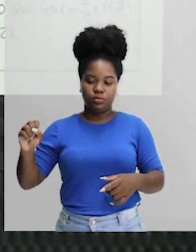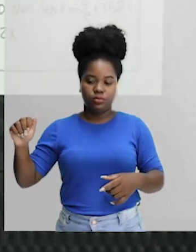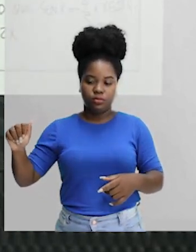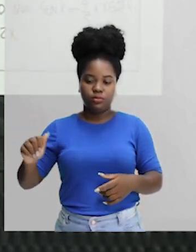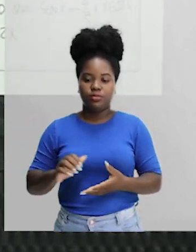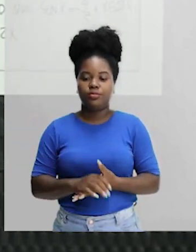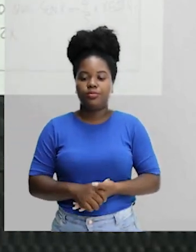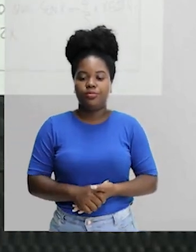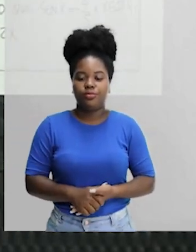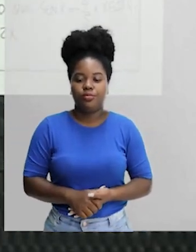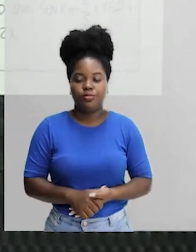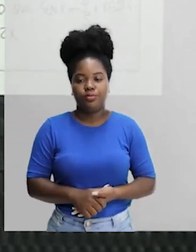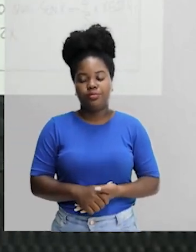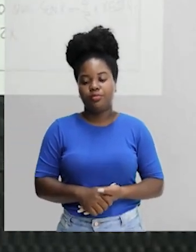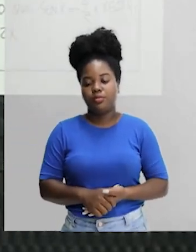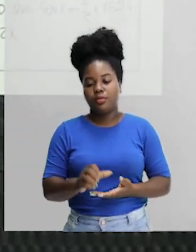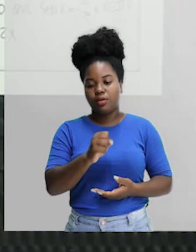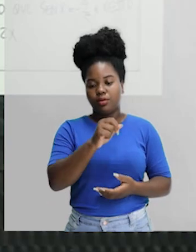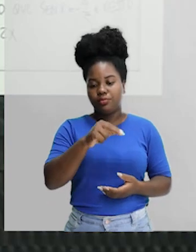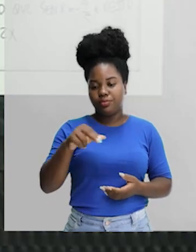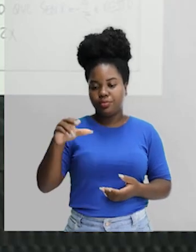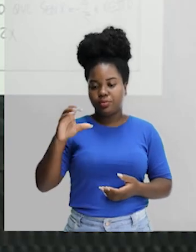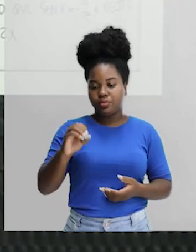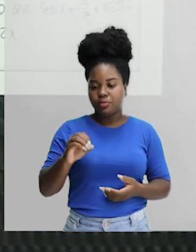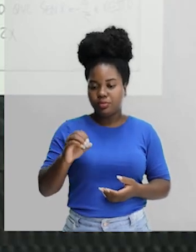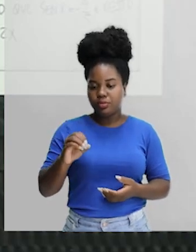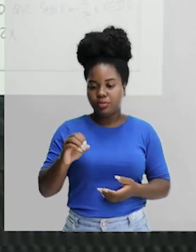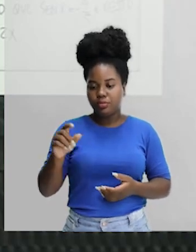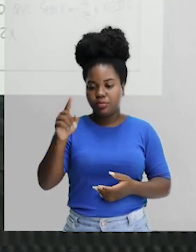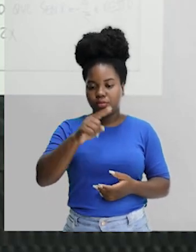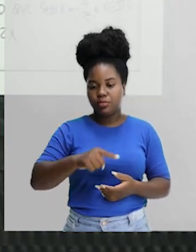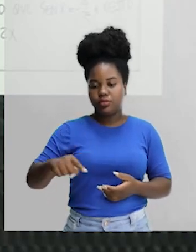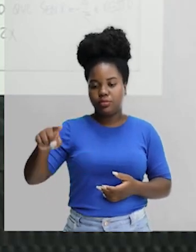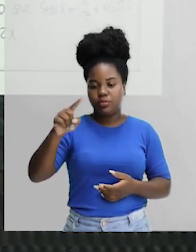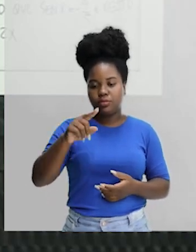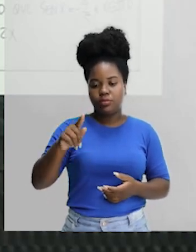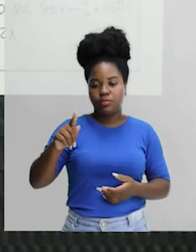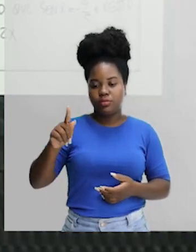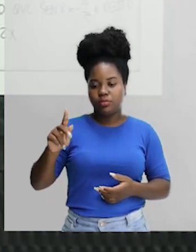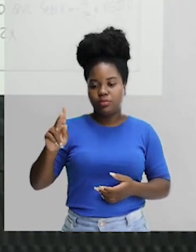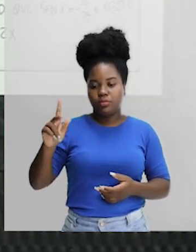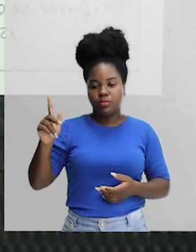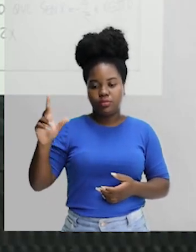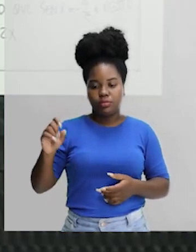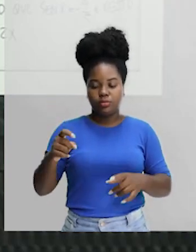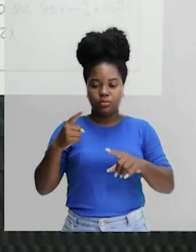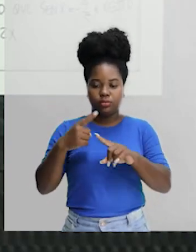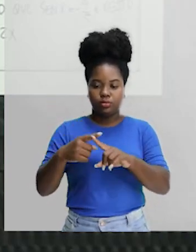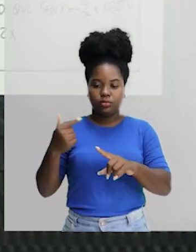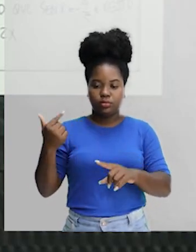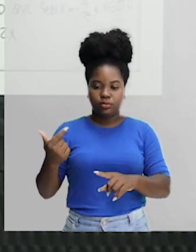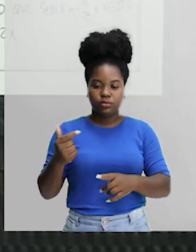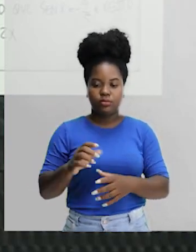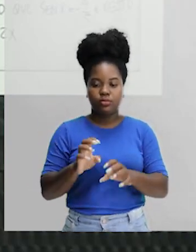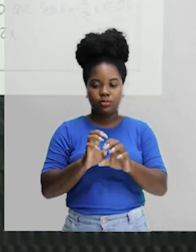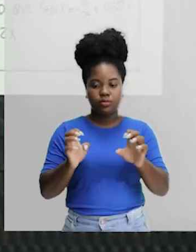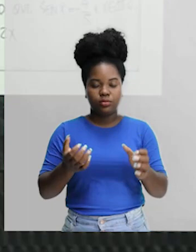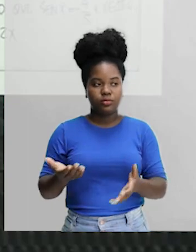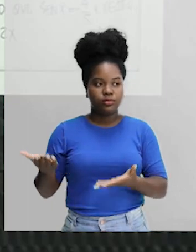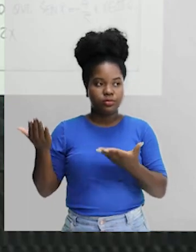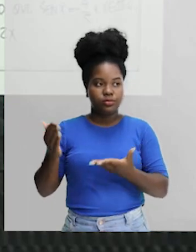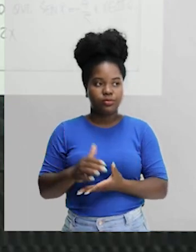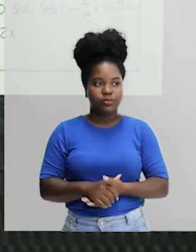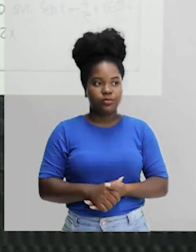duplo, através dessa expressãozinha aqui. Ó. Certo? Vamos deixar essa fórmula aqui, depois a gente